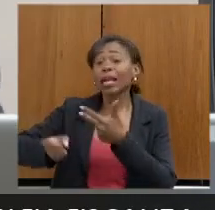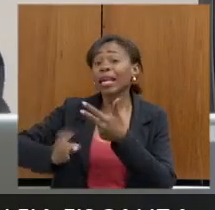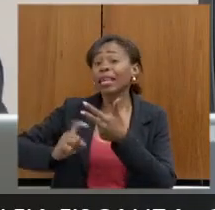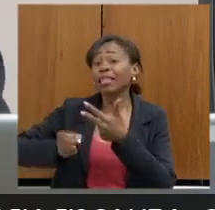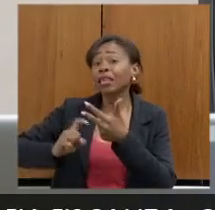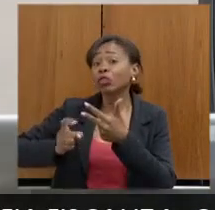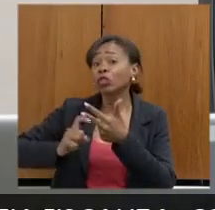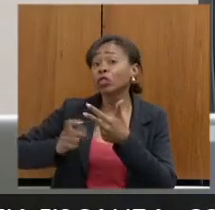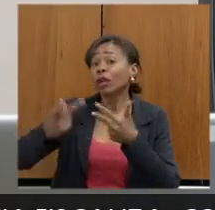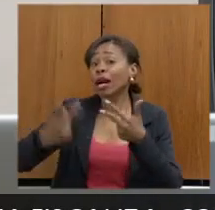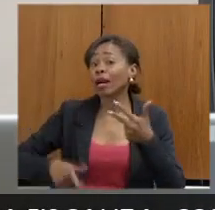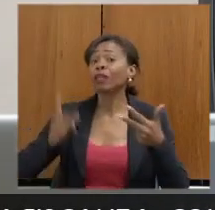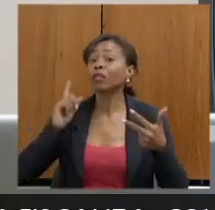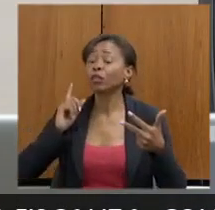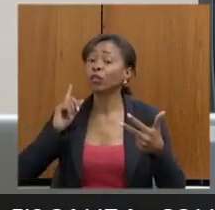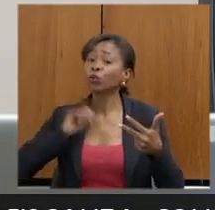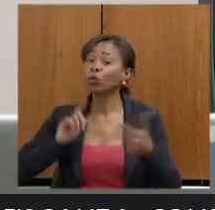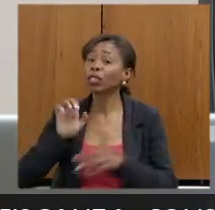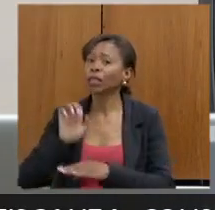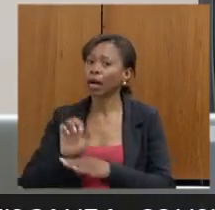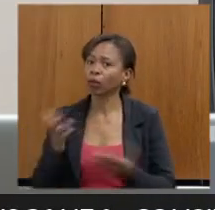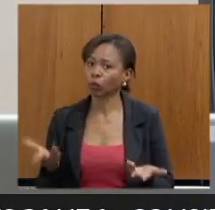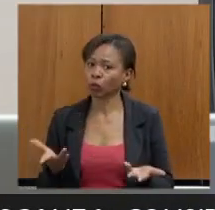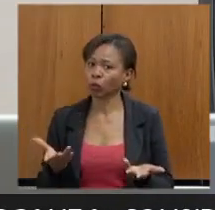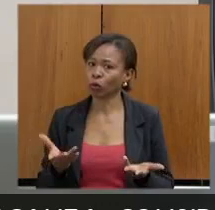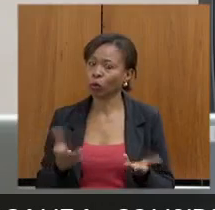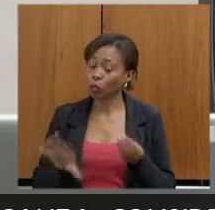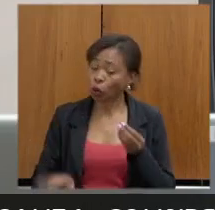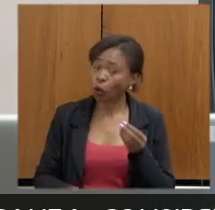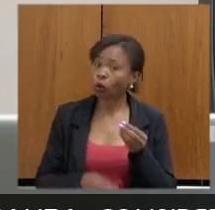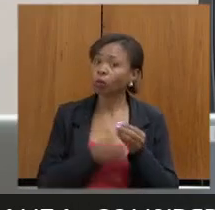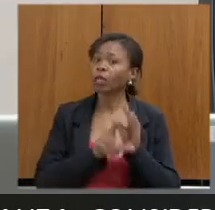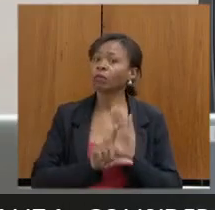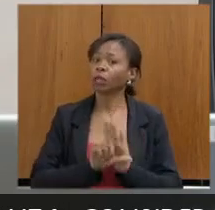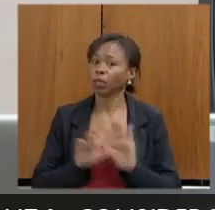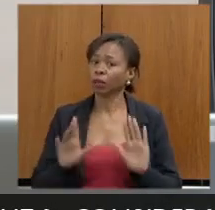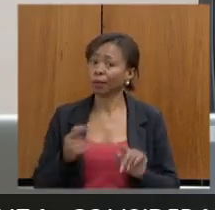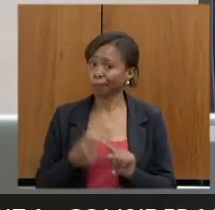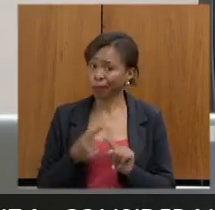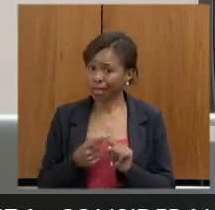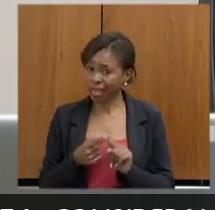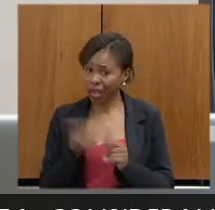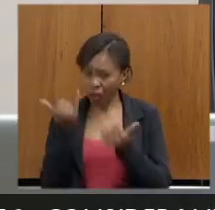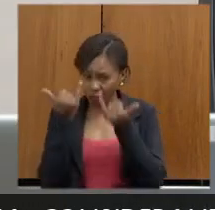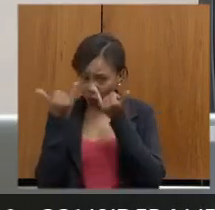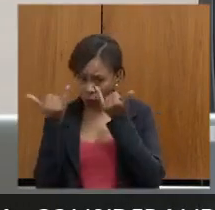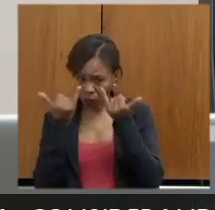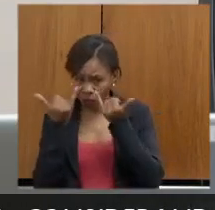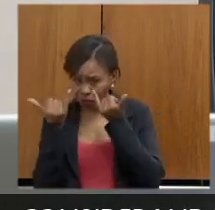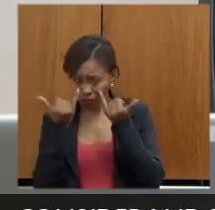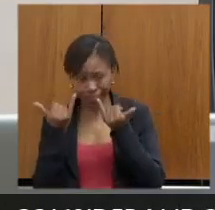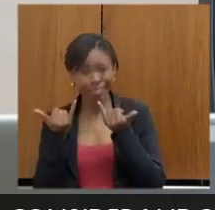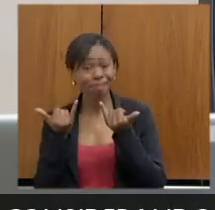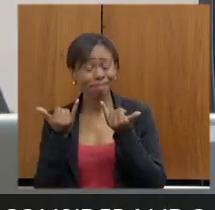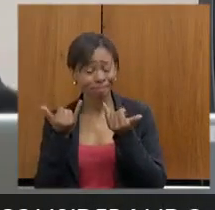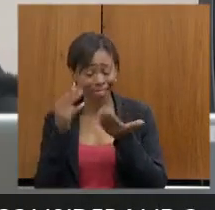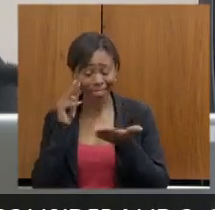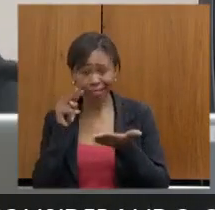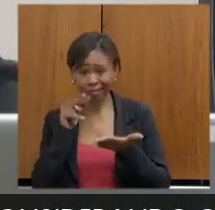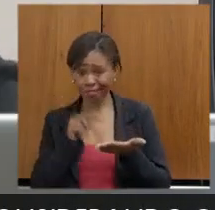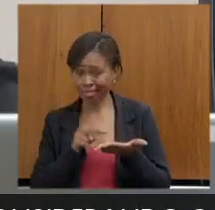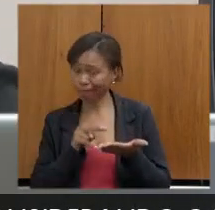investimento já que os dados que a gente possui aqui não são Dados anime já estão vendo aqui ó nosso